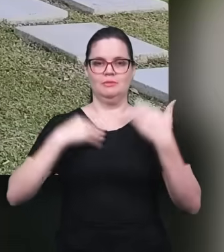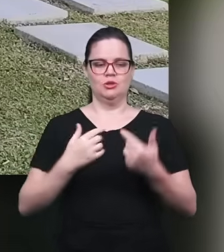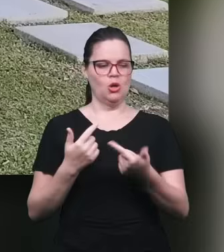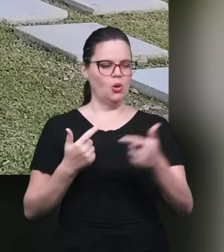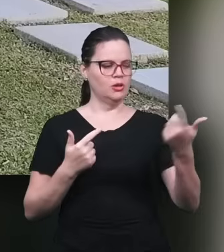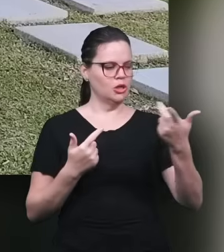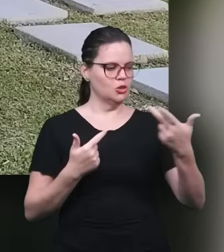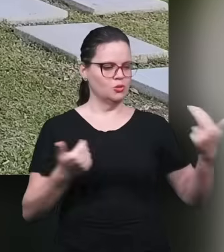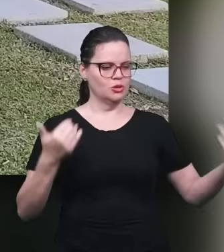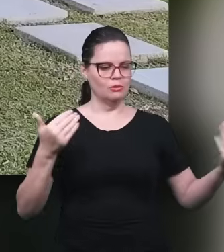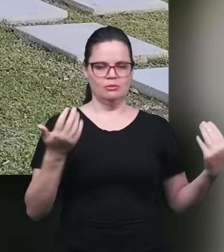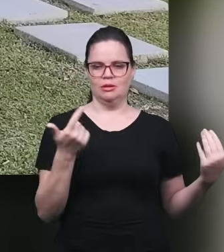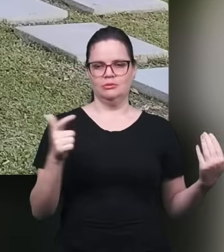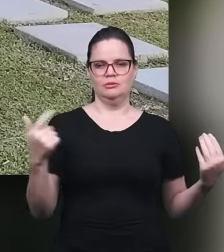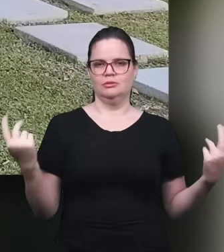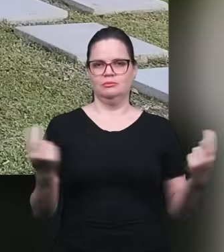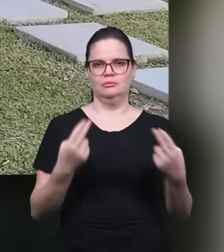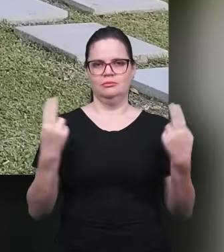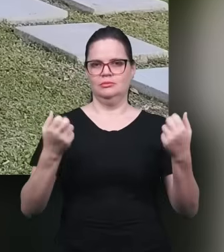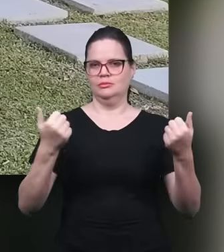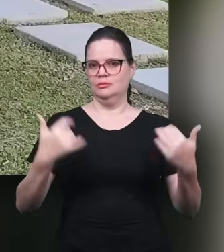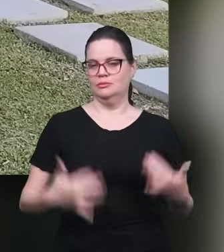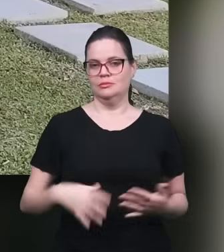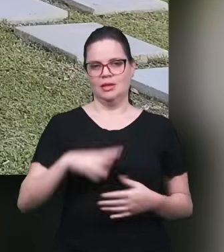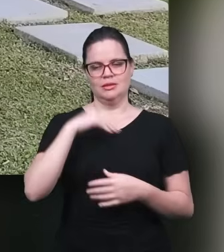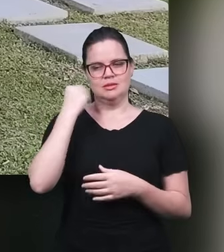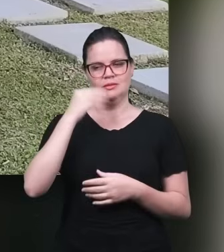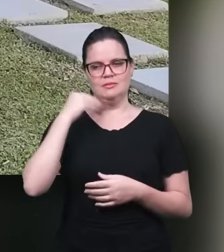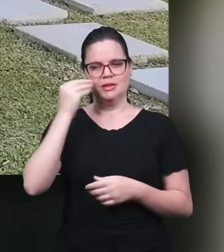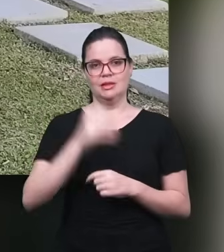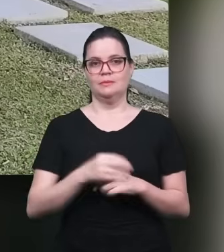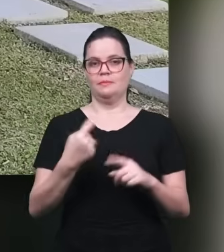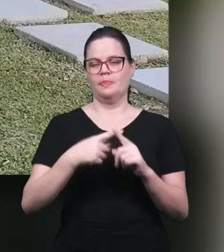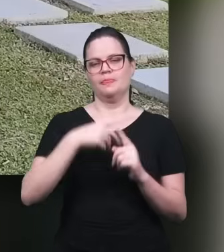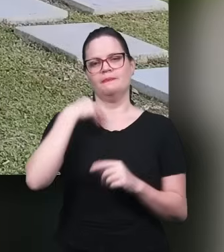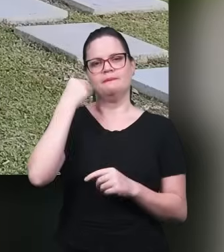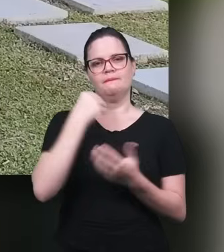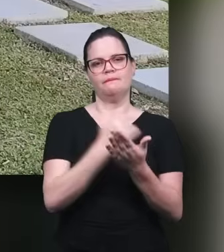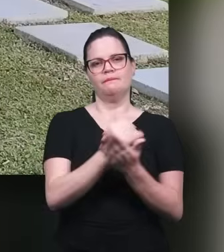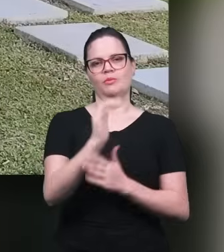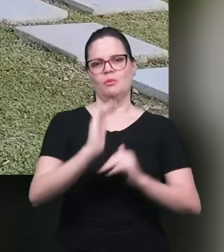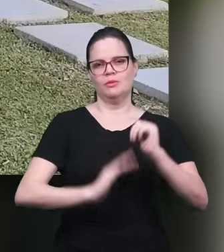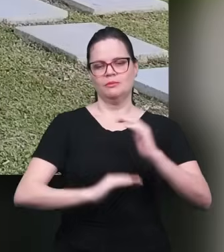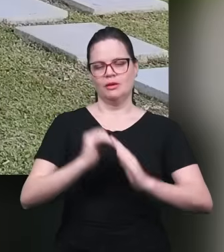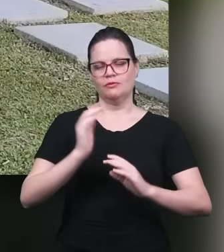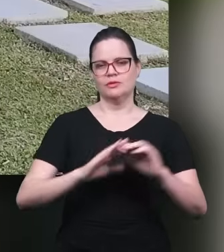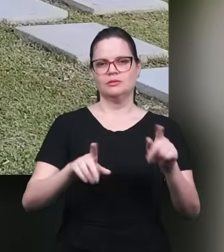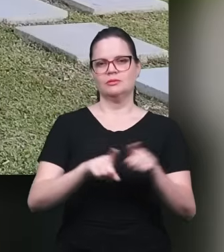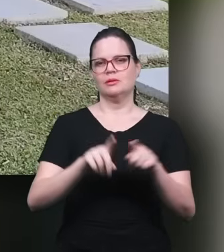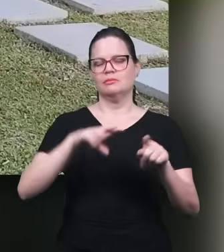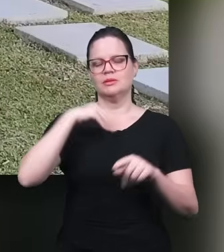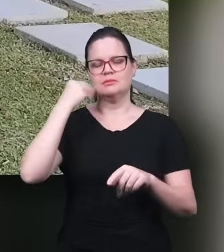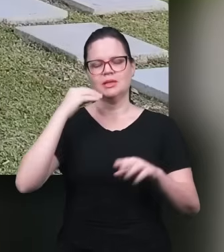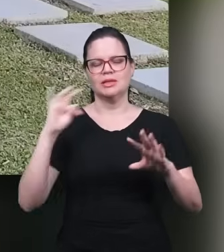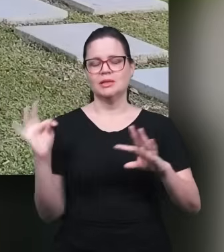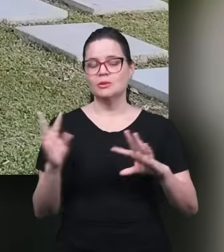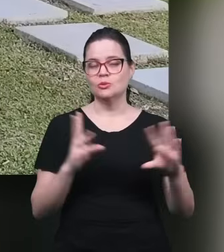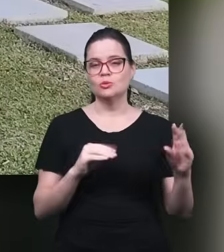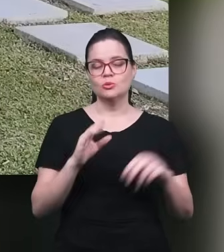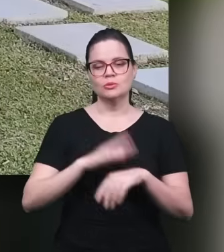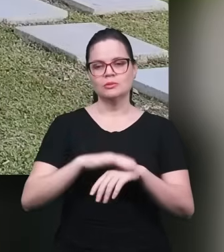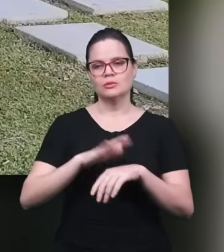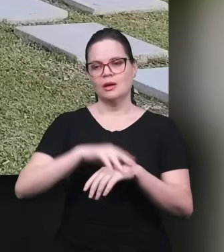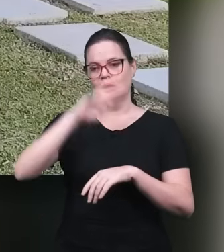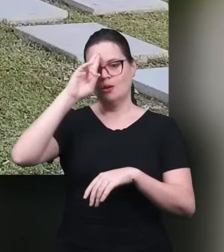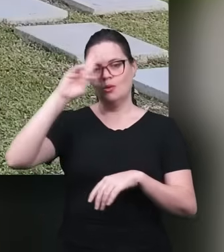comparar com essa experiência. Desde experiências do início da carreira profissional, tudo foram guiados pelos